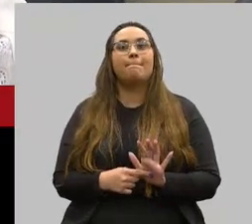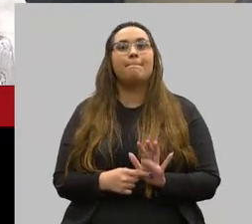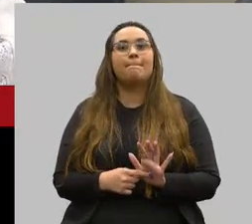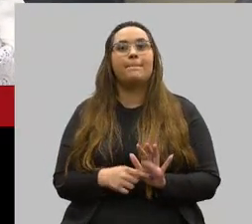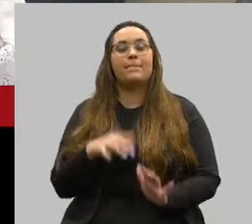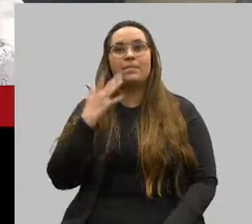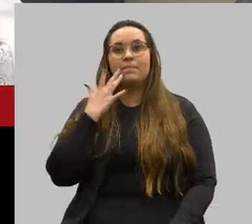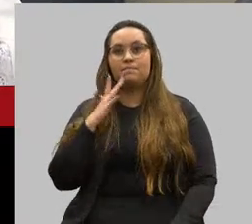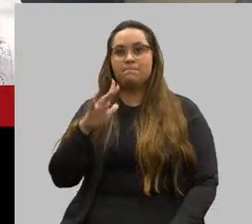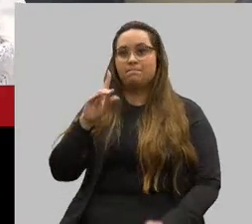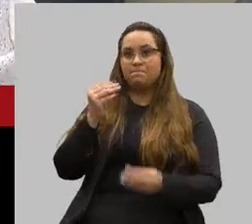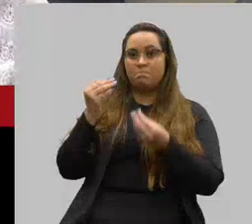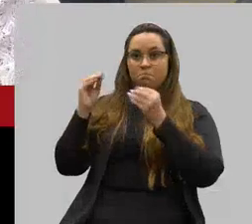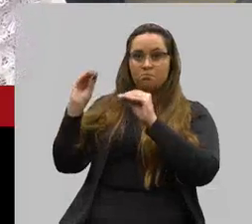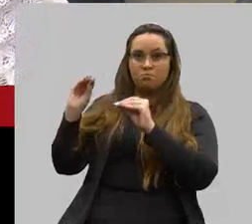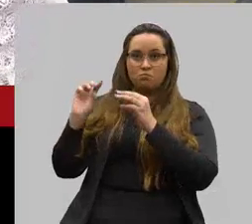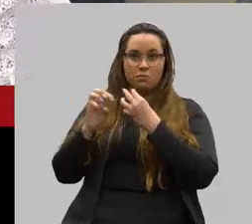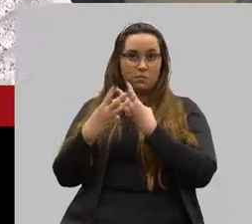sei se ela já